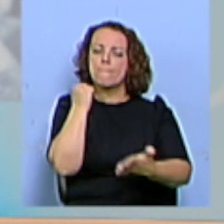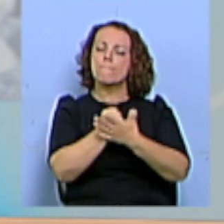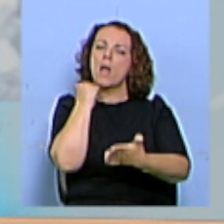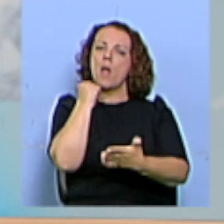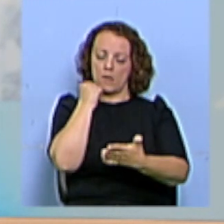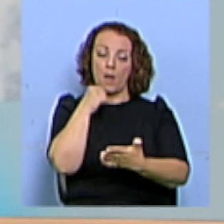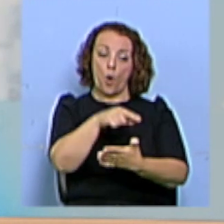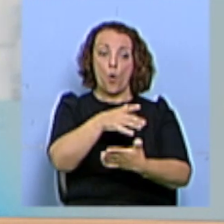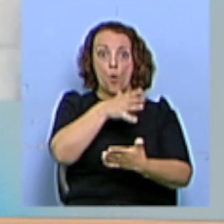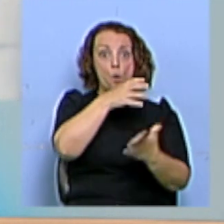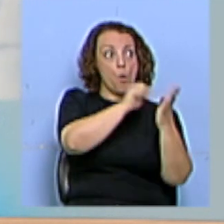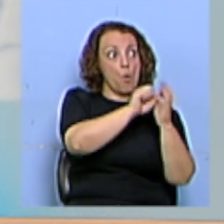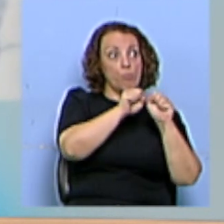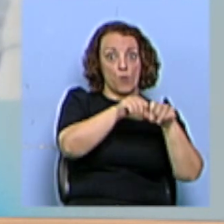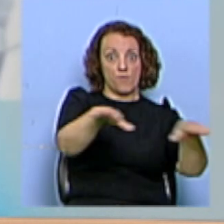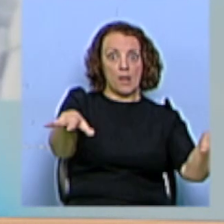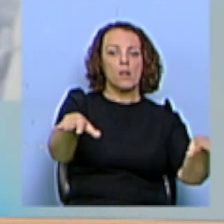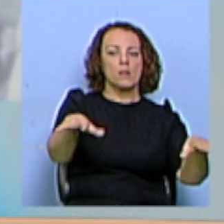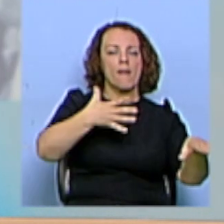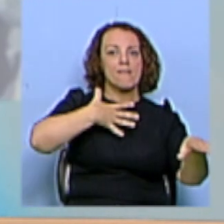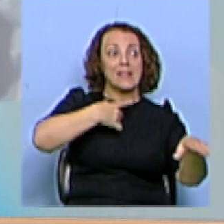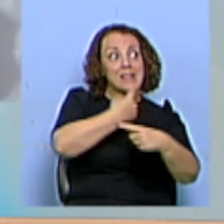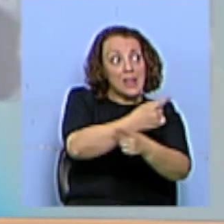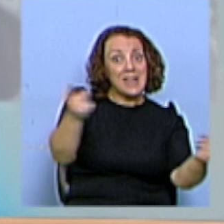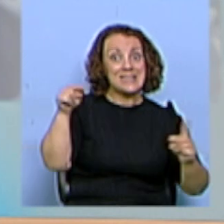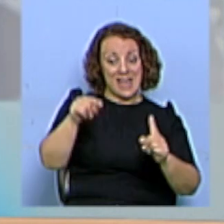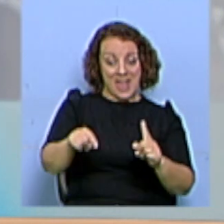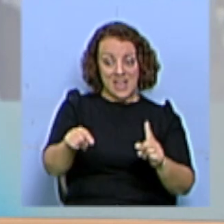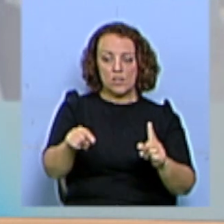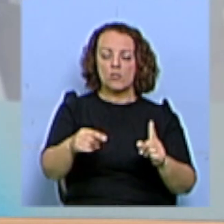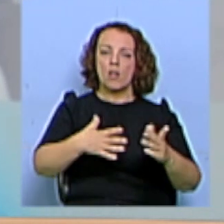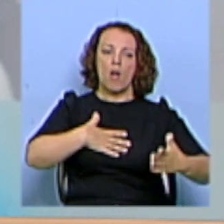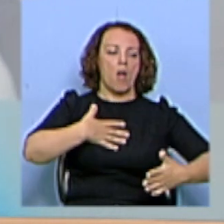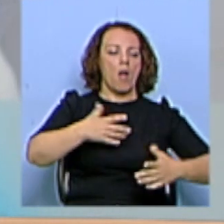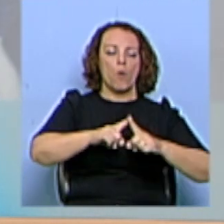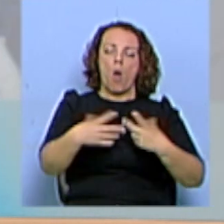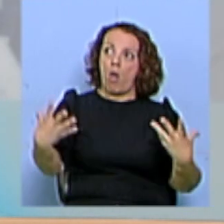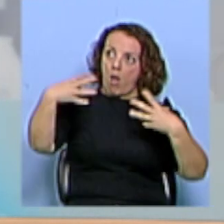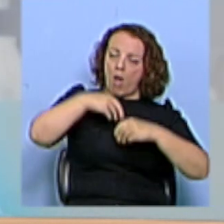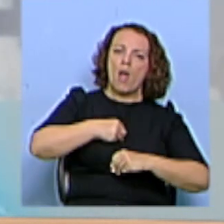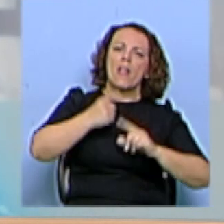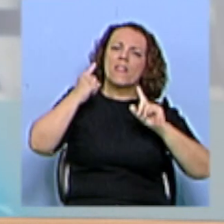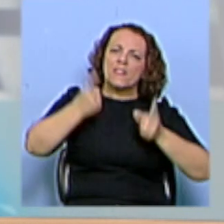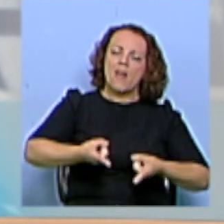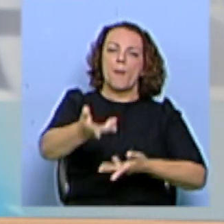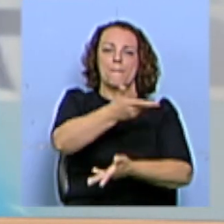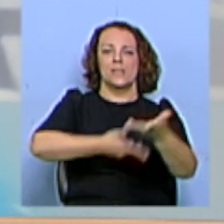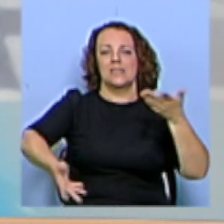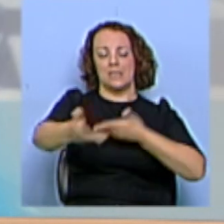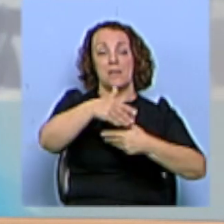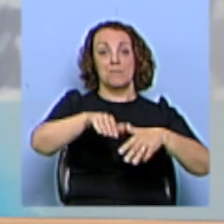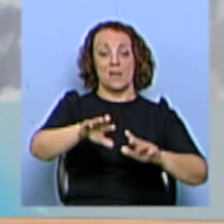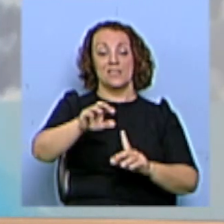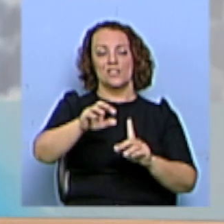procura mostrar que essa gratuidade deve ser partilhada, deve ser vivida, Mas, acima de tudo, utilizando esta